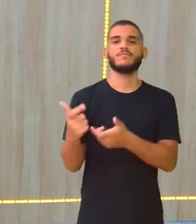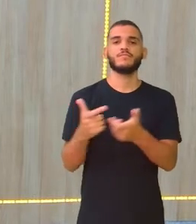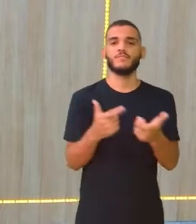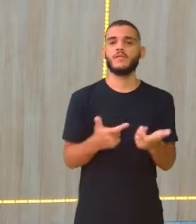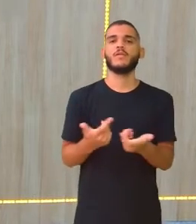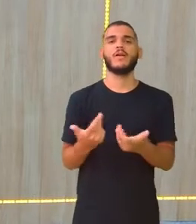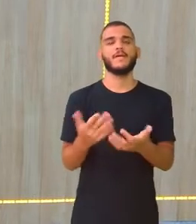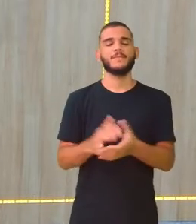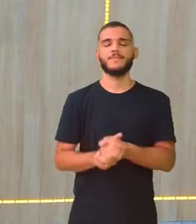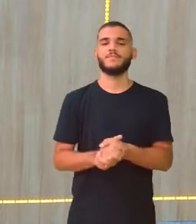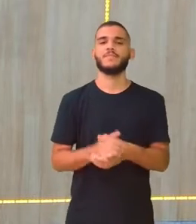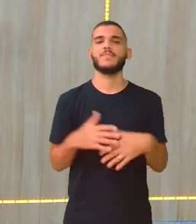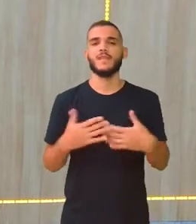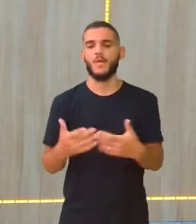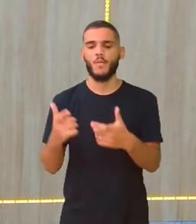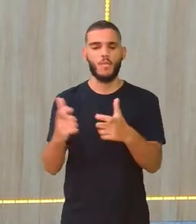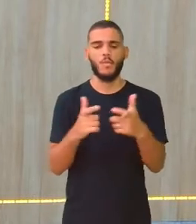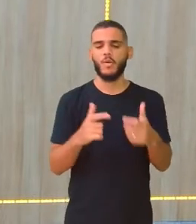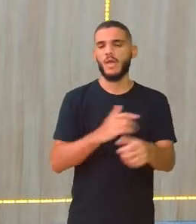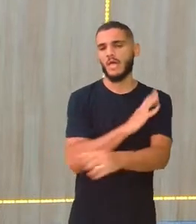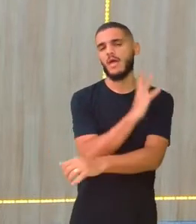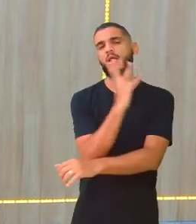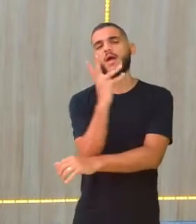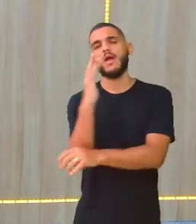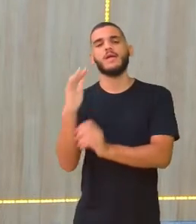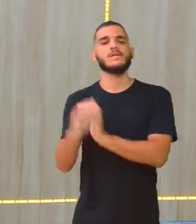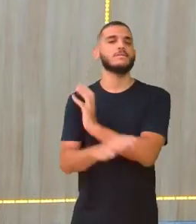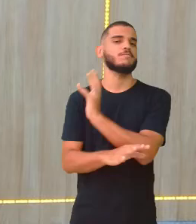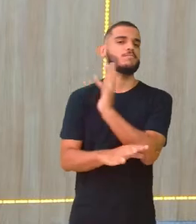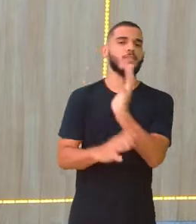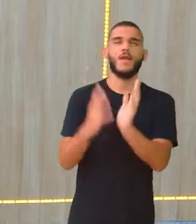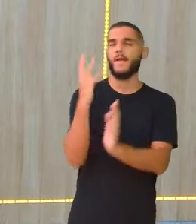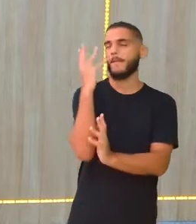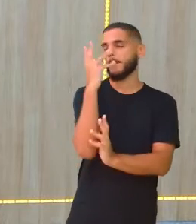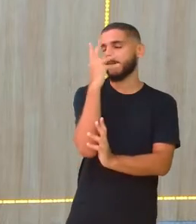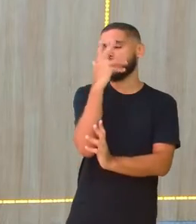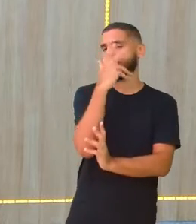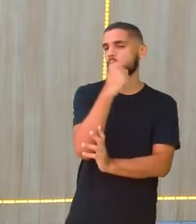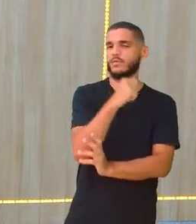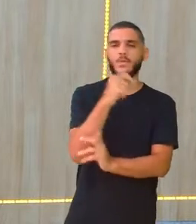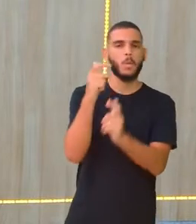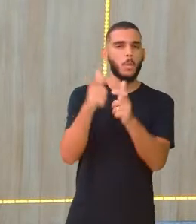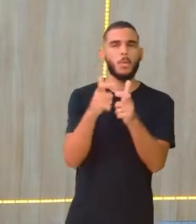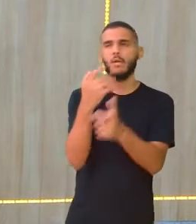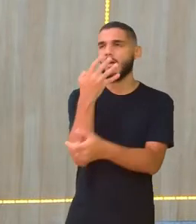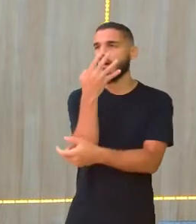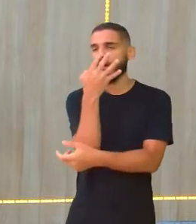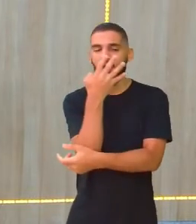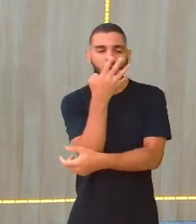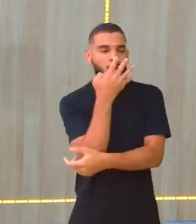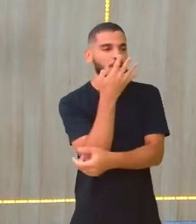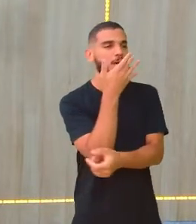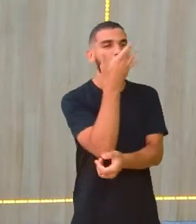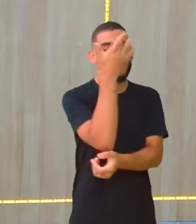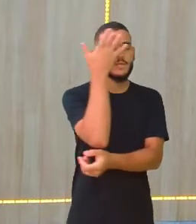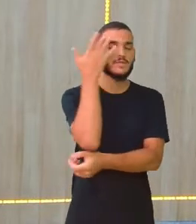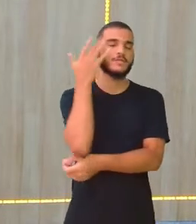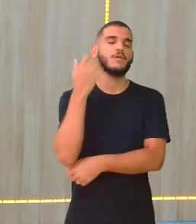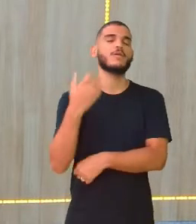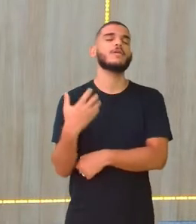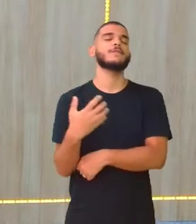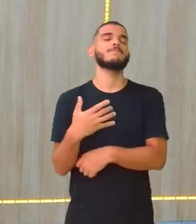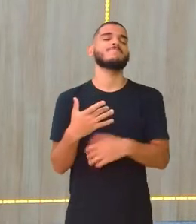canto das aves, dos pássaros, aquele lugar apaixonante, né? Dado que